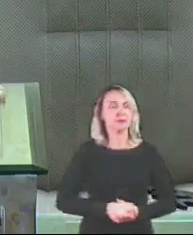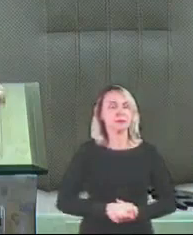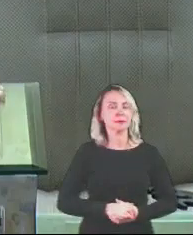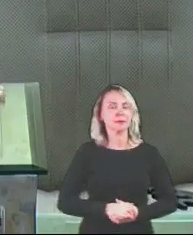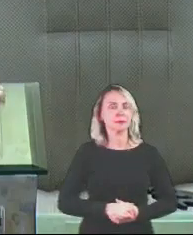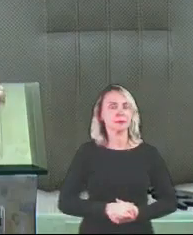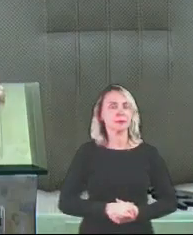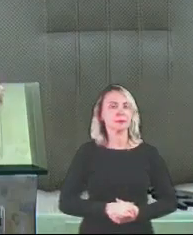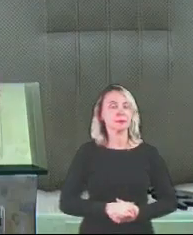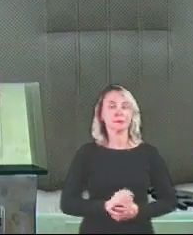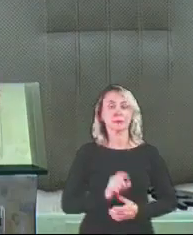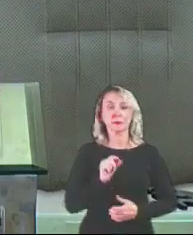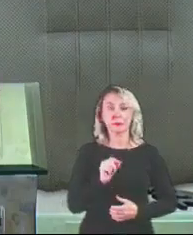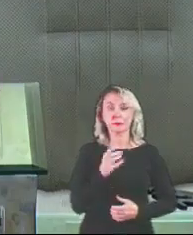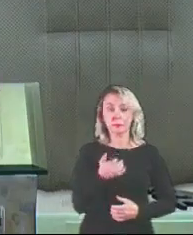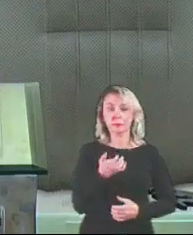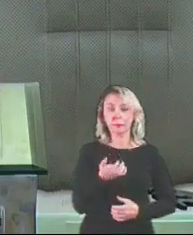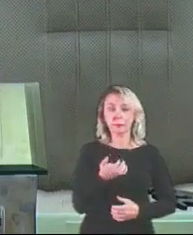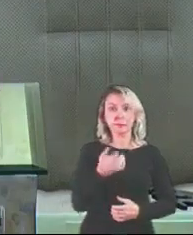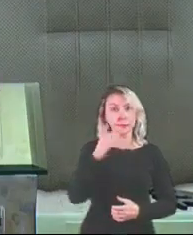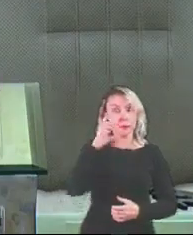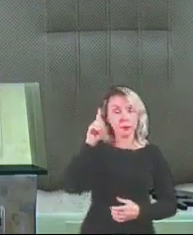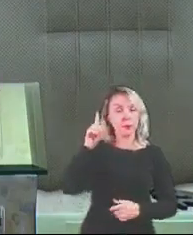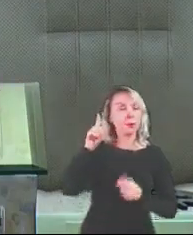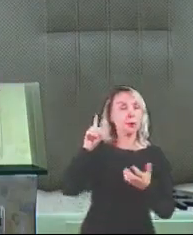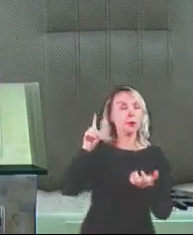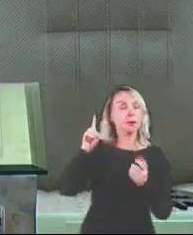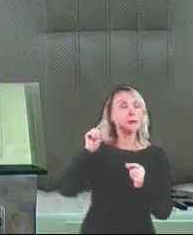O que Deus quer na verdade do povo, irmãos,